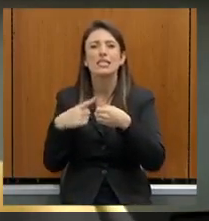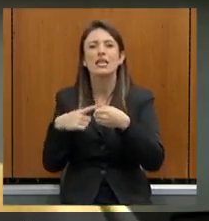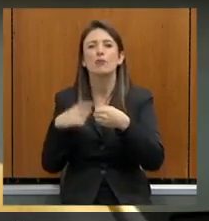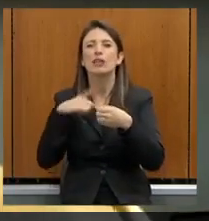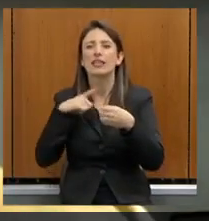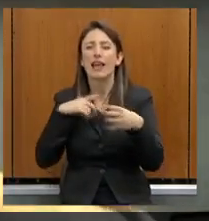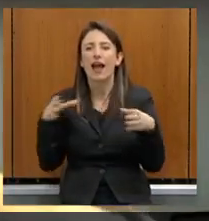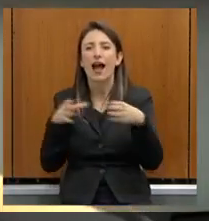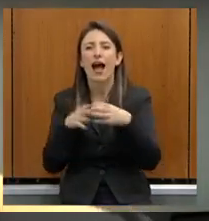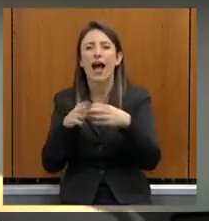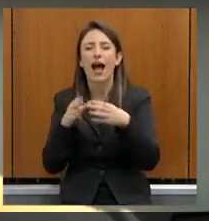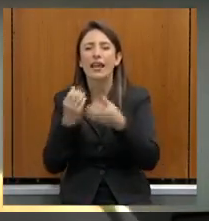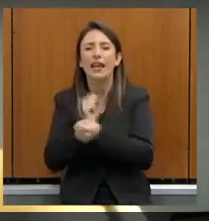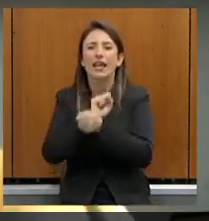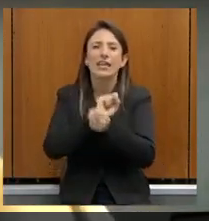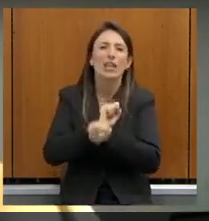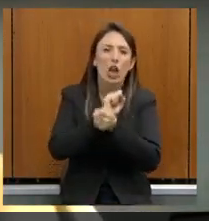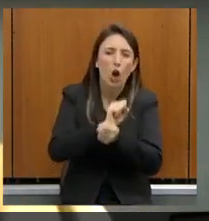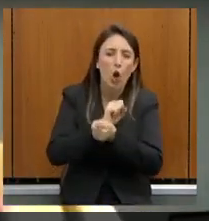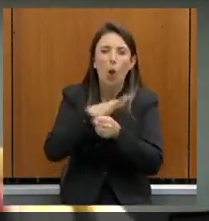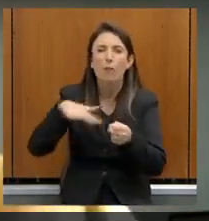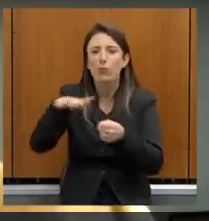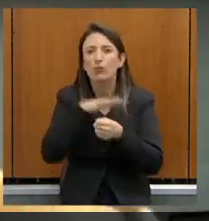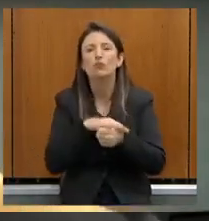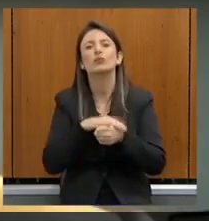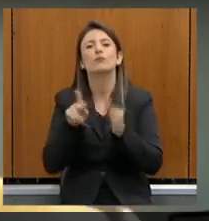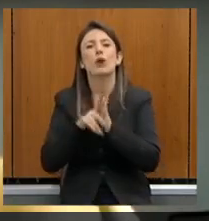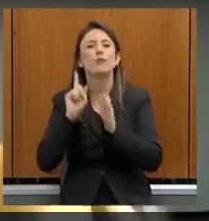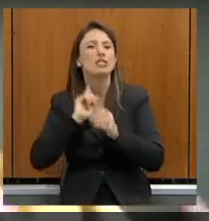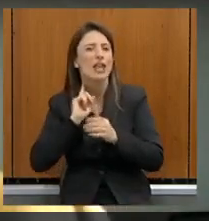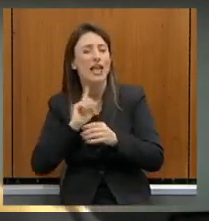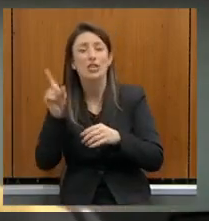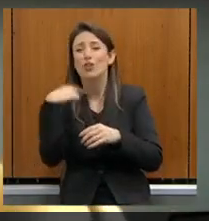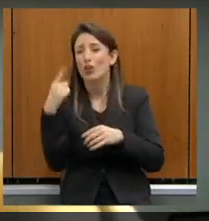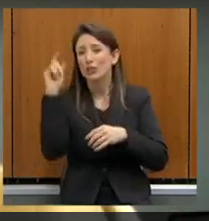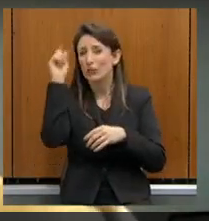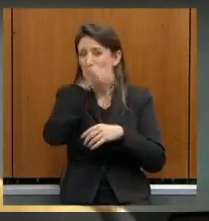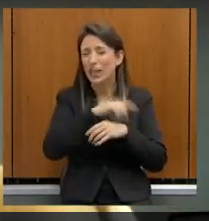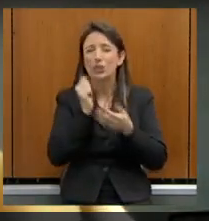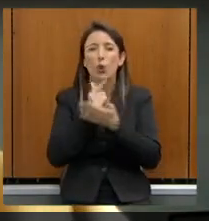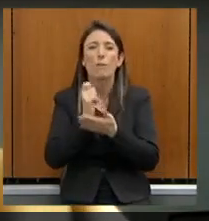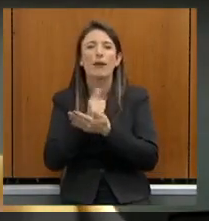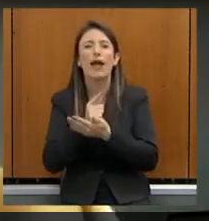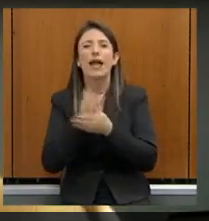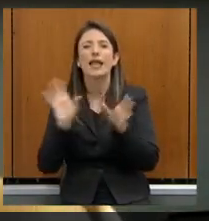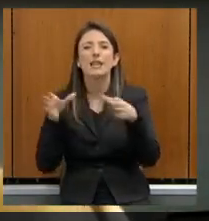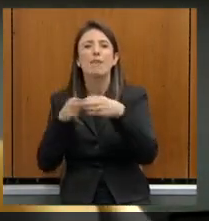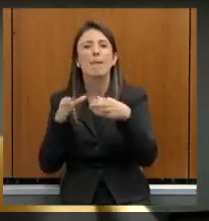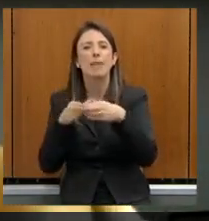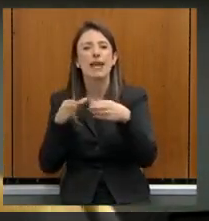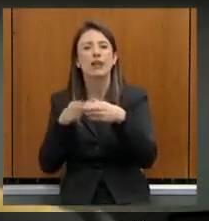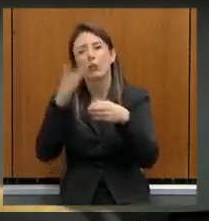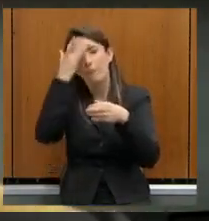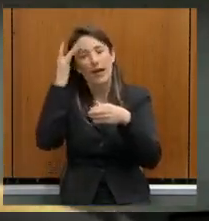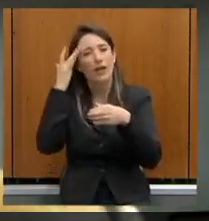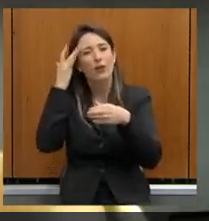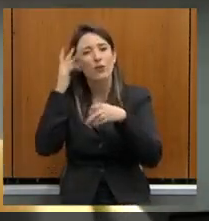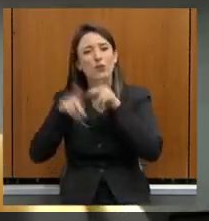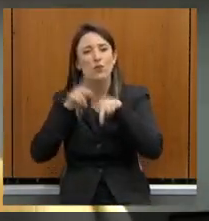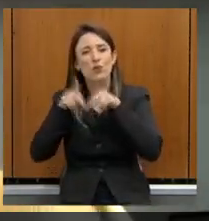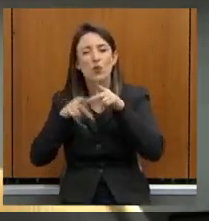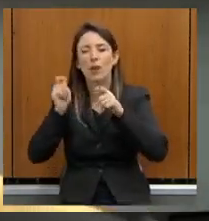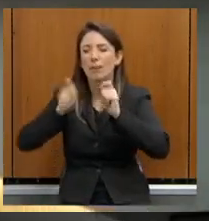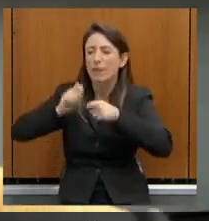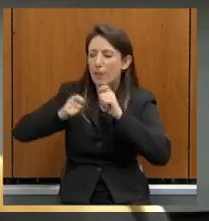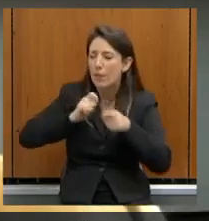quilombos provavelmente do estado de Minas Gerais a gente tem dificuldade de comprar equipamentos para os grupos manterem seus batuques suas tradições a gente